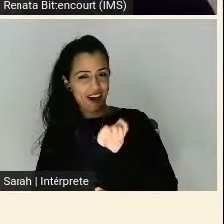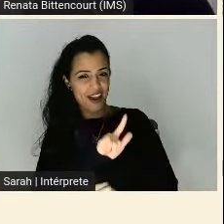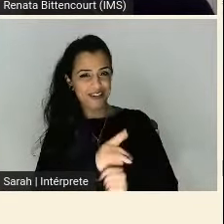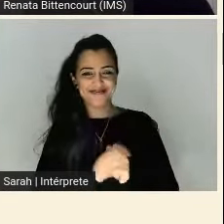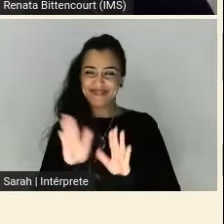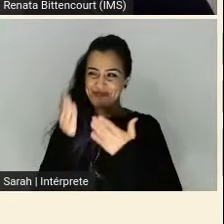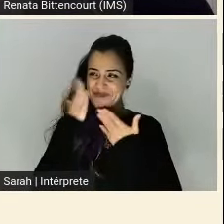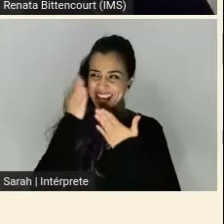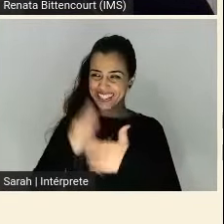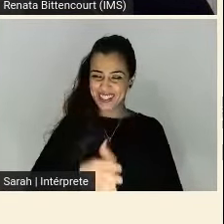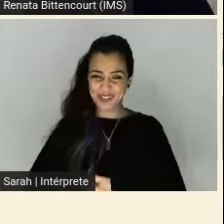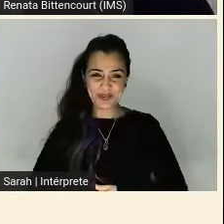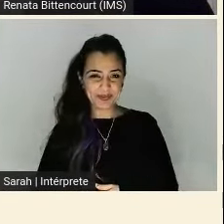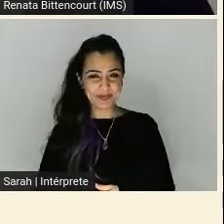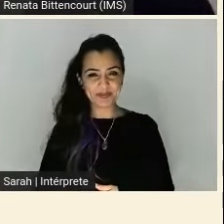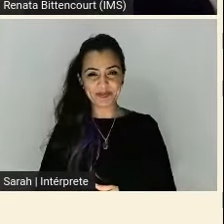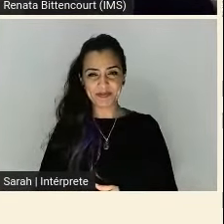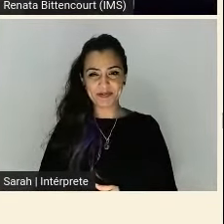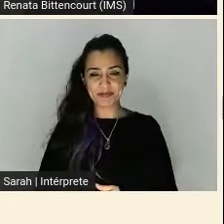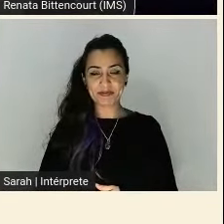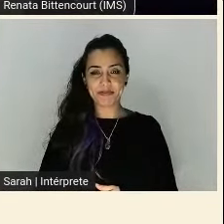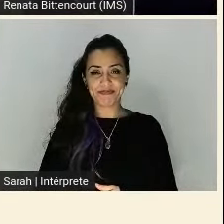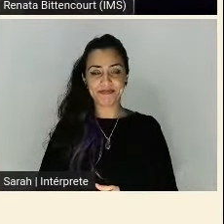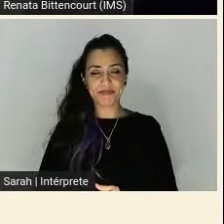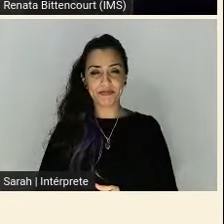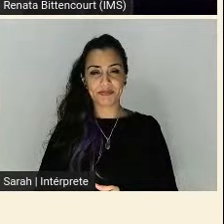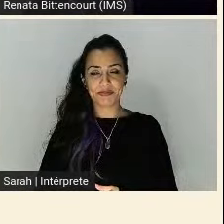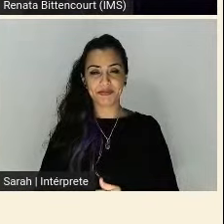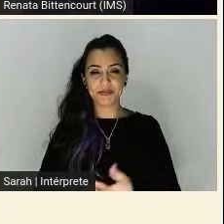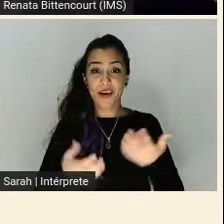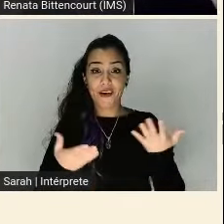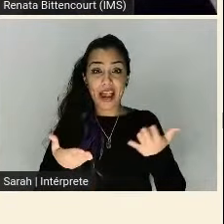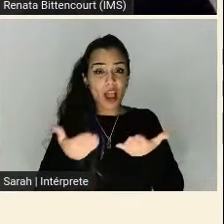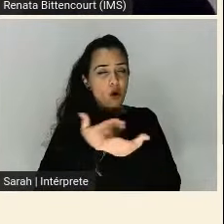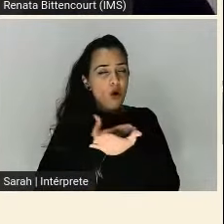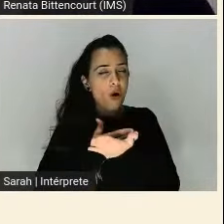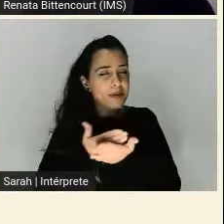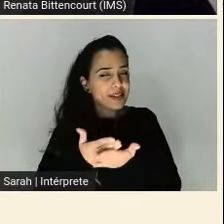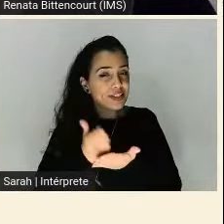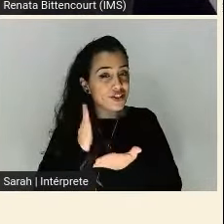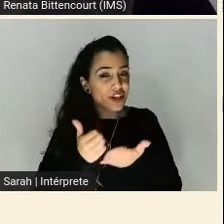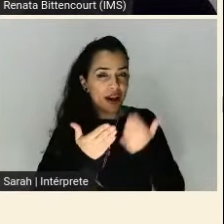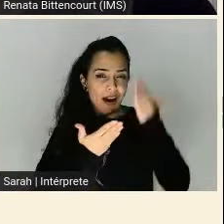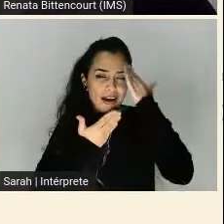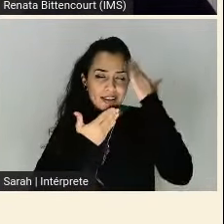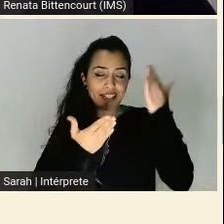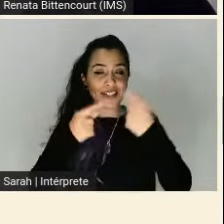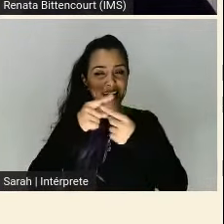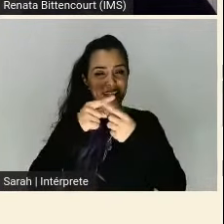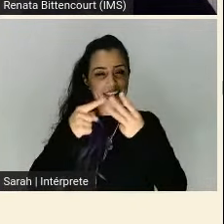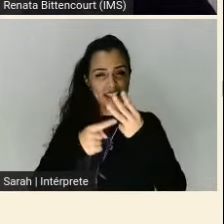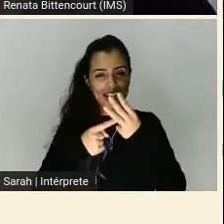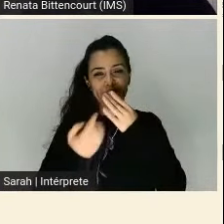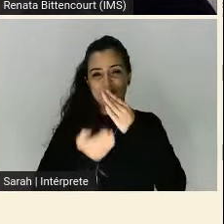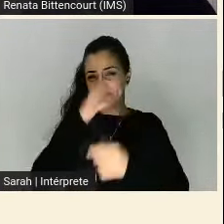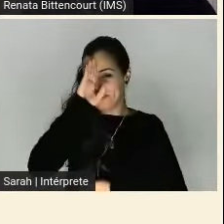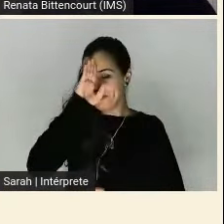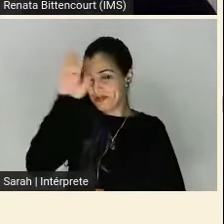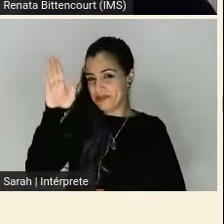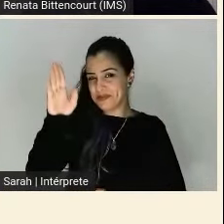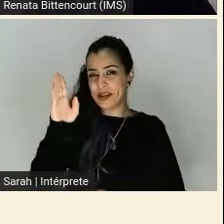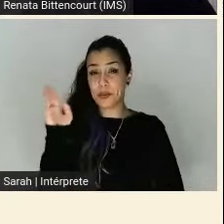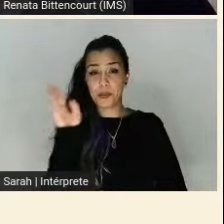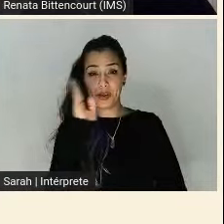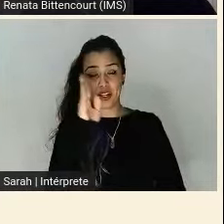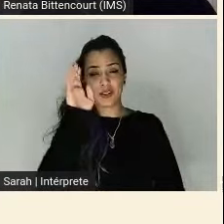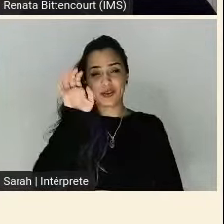Obrigado. Eu quero começar agradecendo as três instituições anfitriãs, a Pinacoteca do Estado,